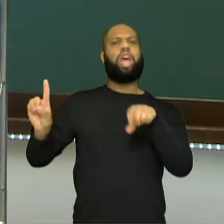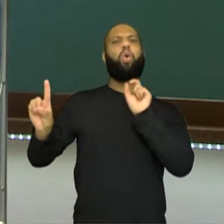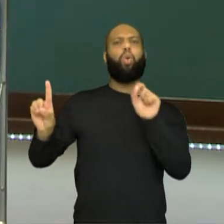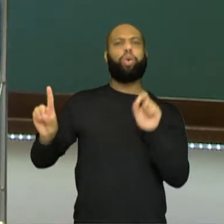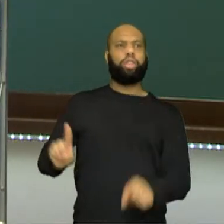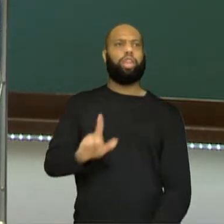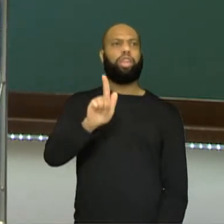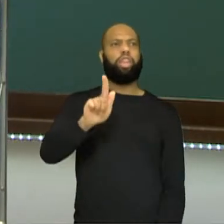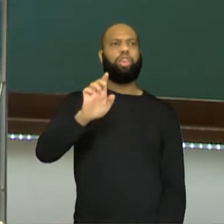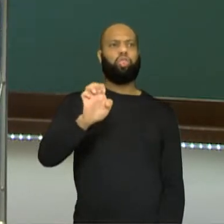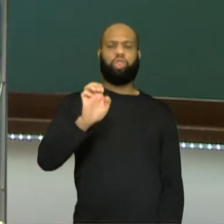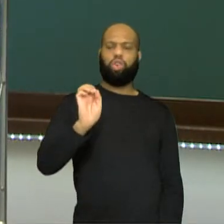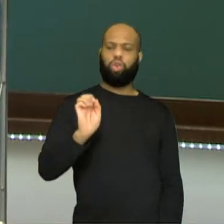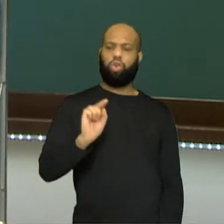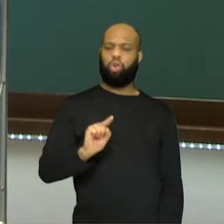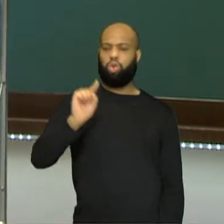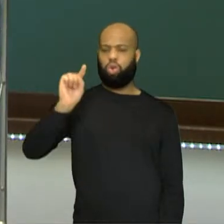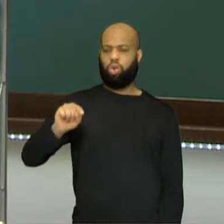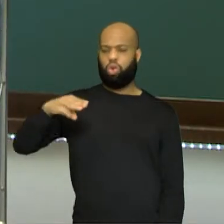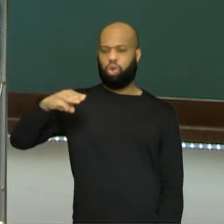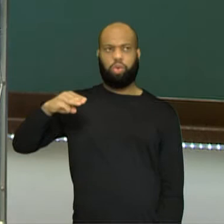estivesse lá com o seu